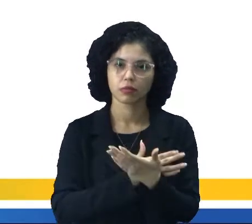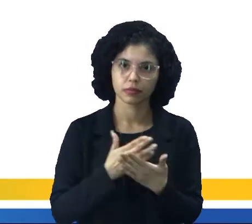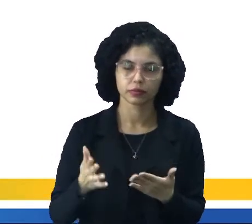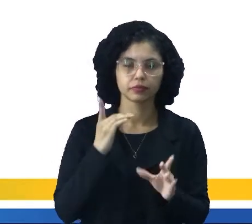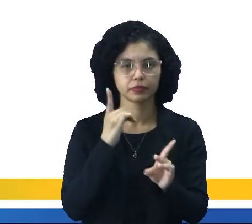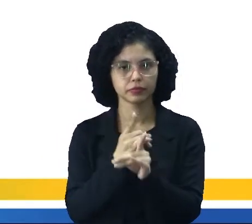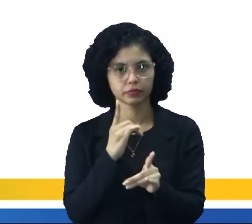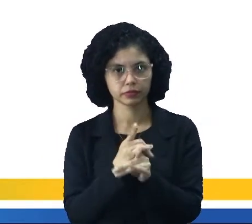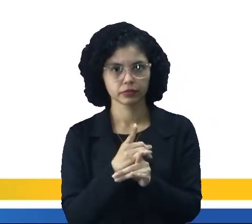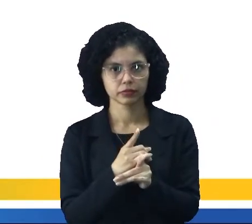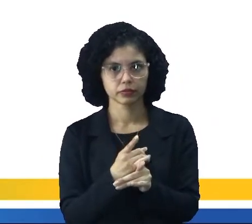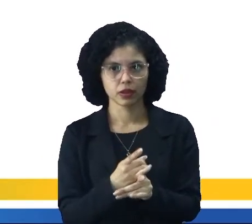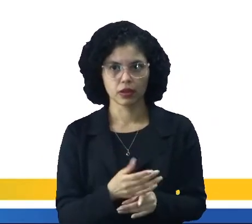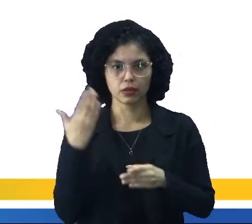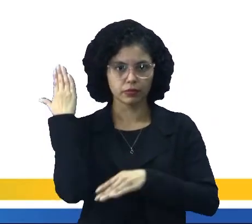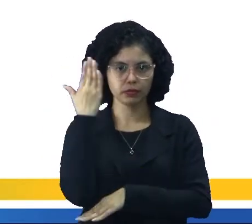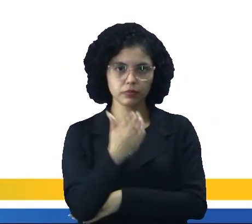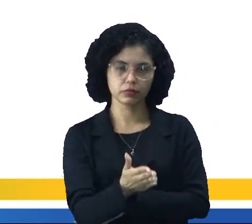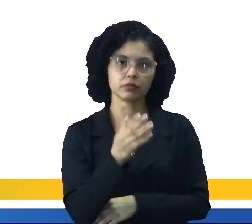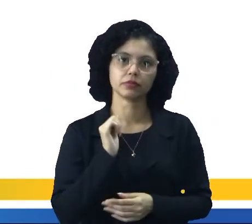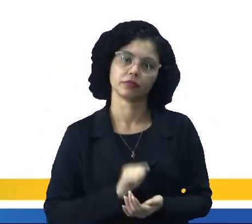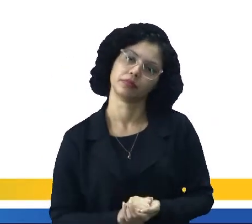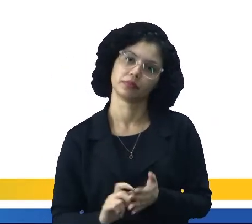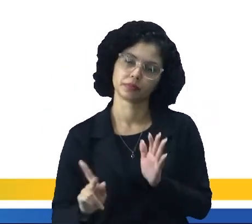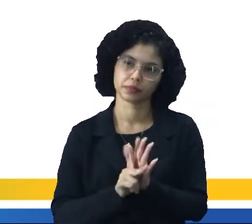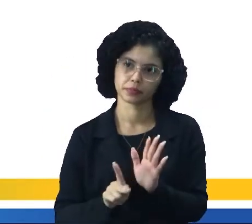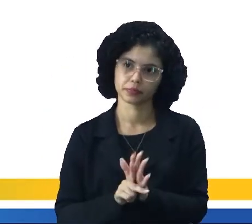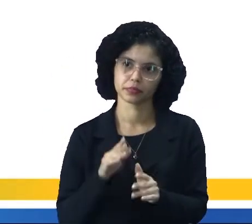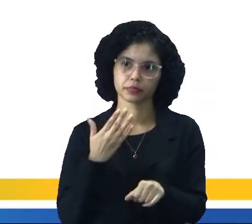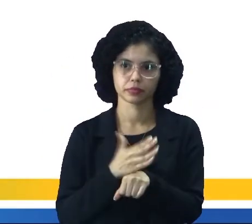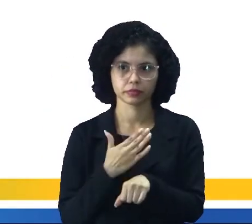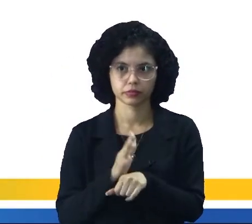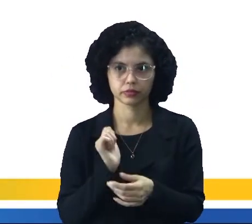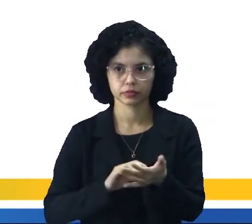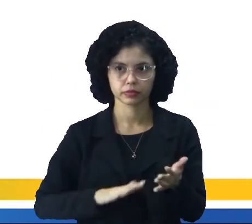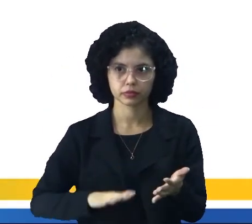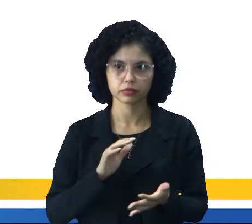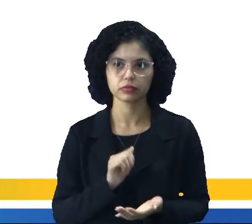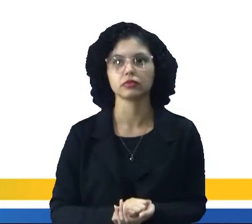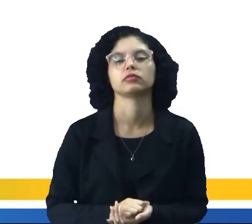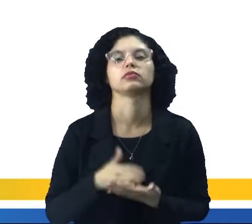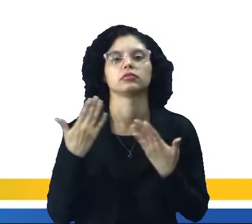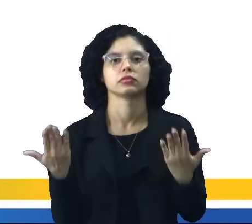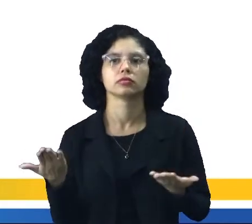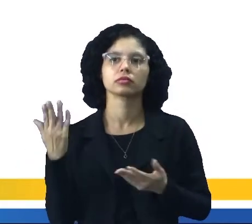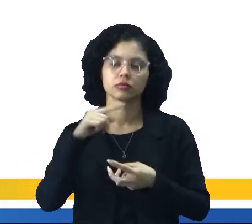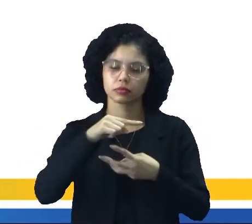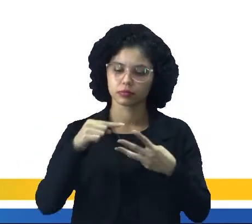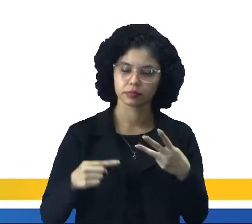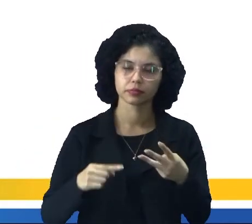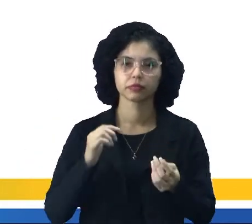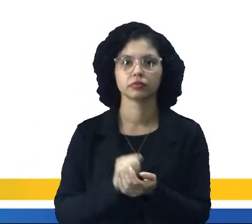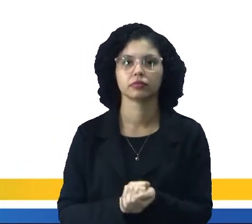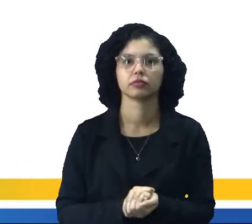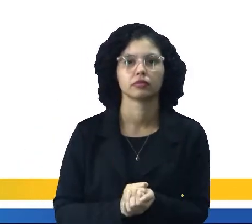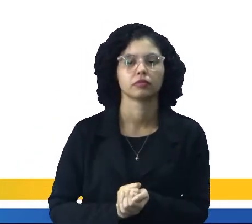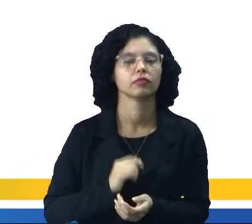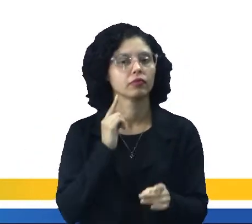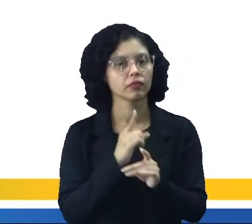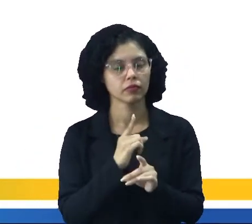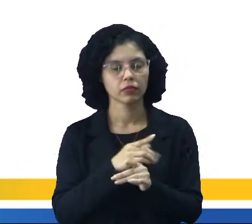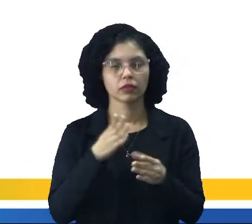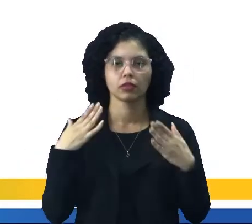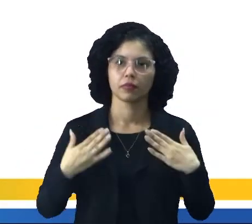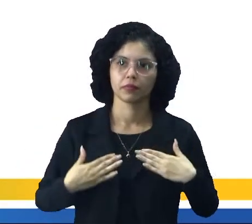a identificar e direcionar determinados tipos de atividade. Então, a gente tem esses 3 elementos aí para